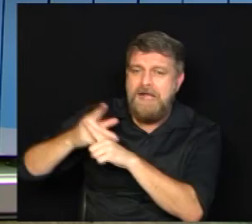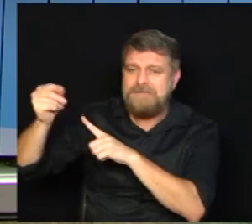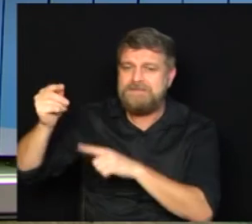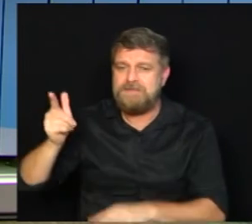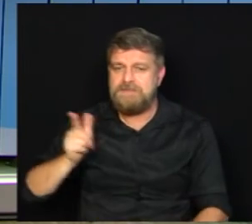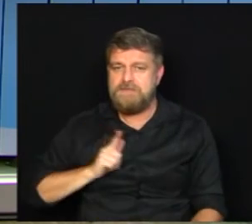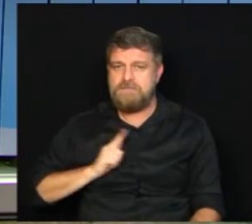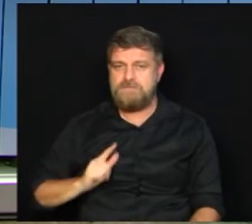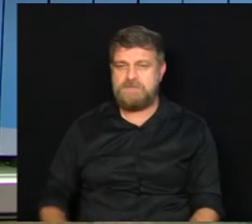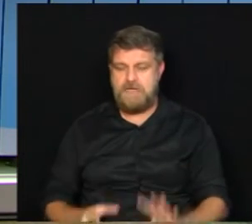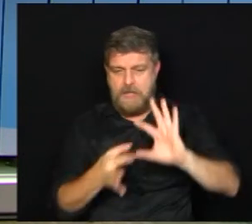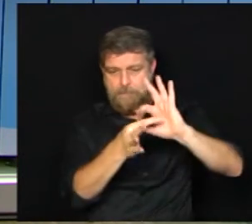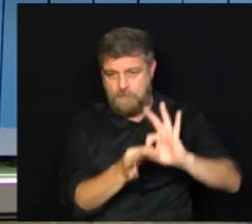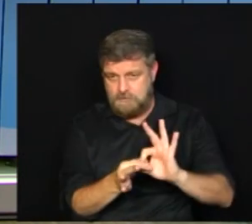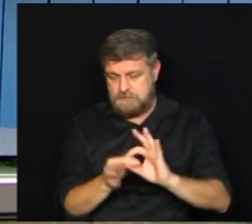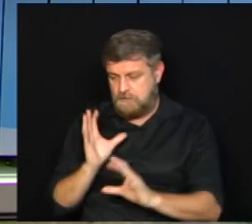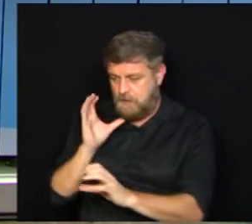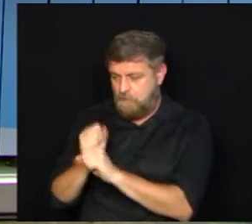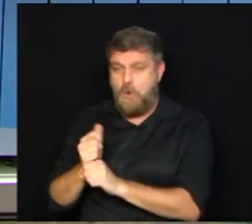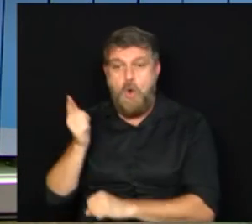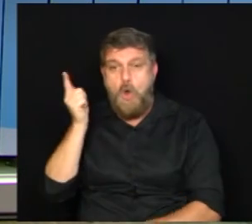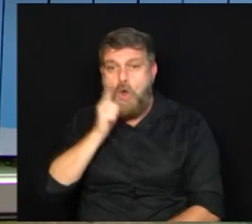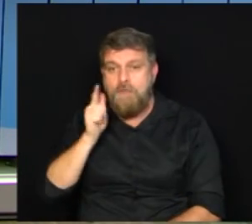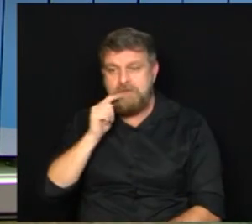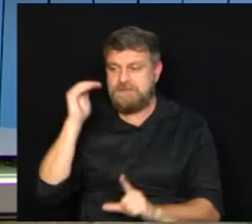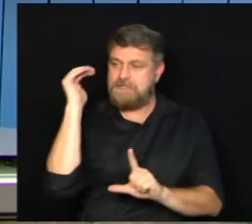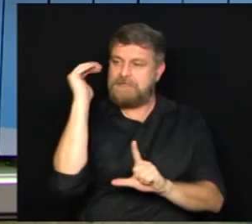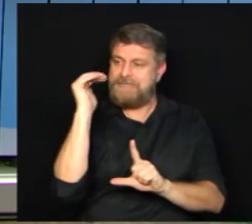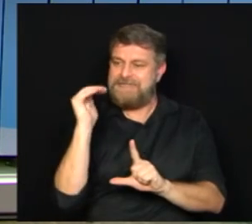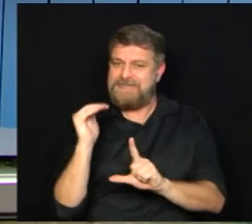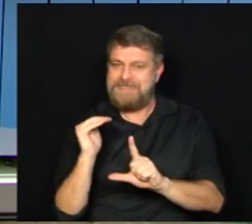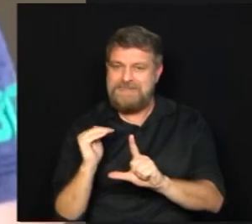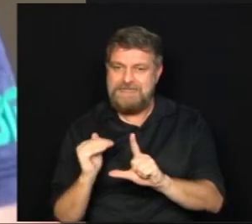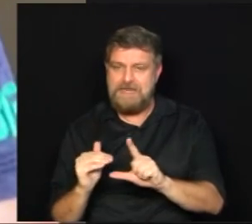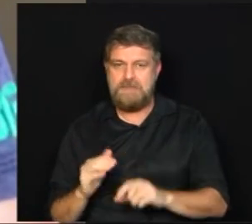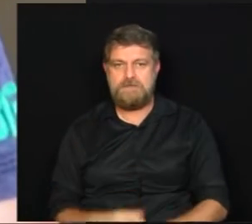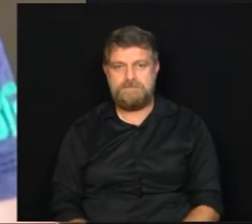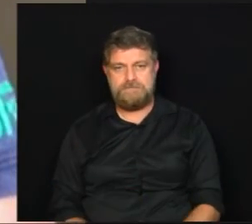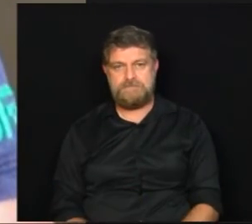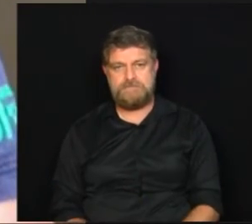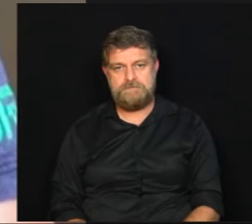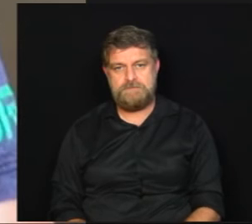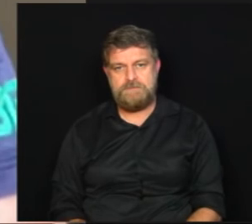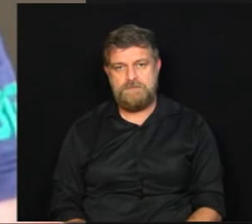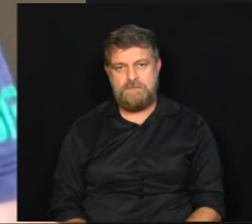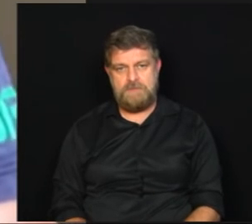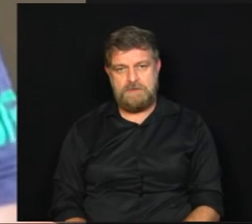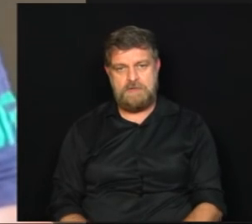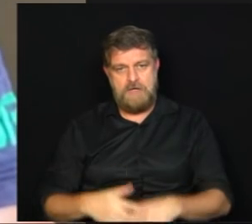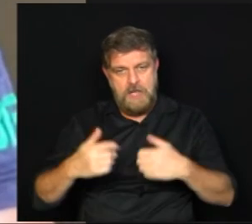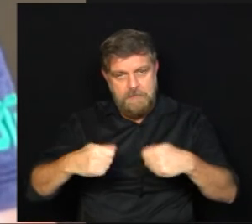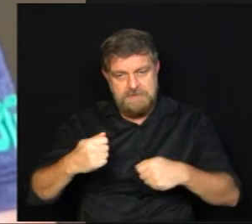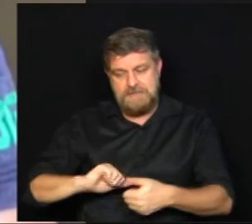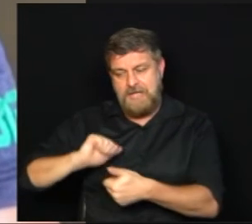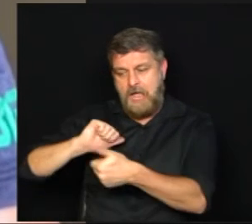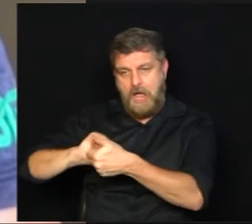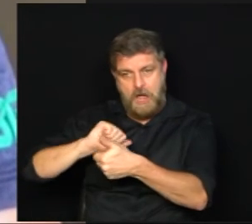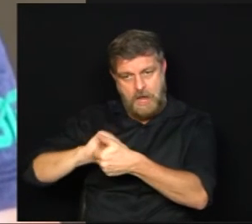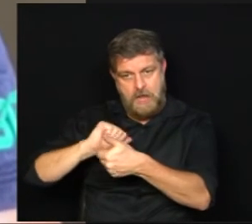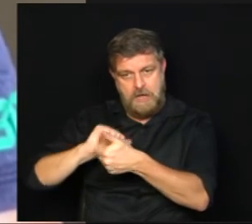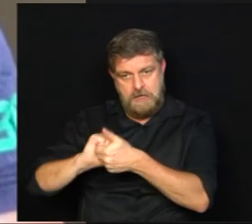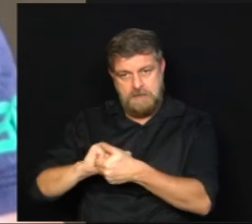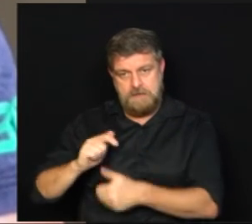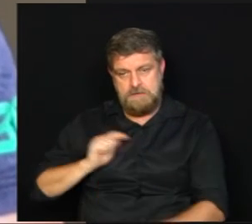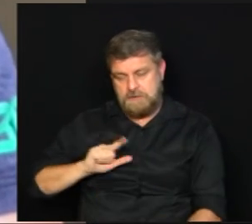uma pontuação ou atingir este ranking? Então, você tem que ser qualificado,